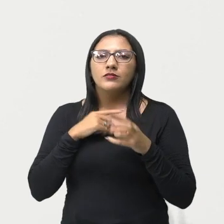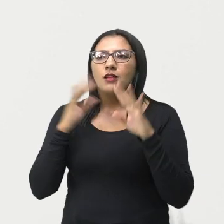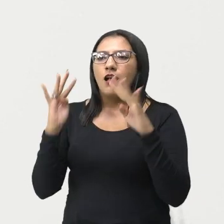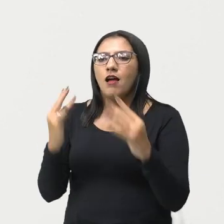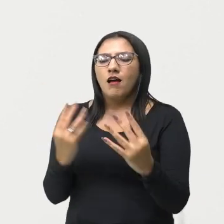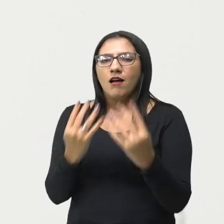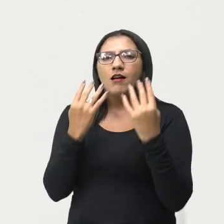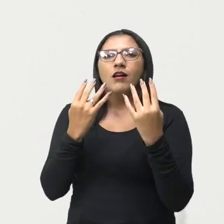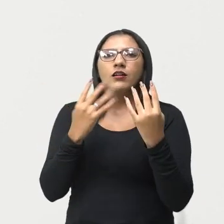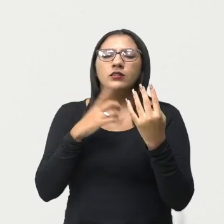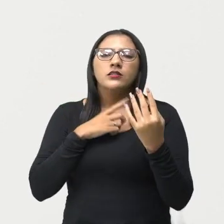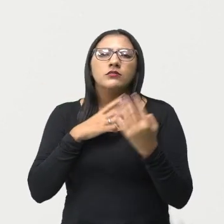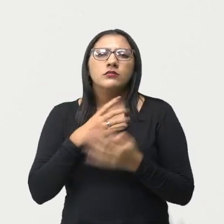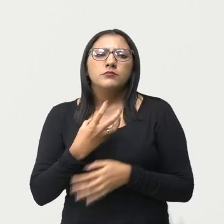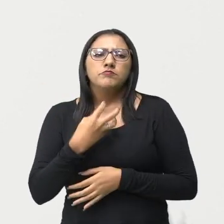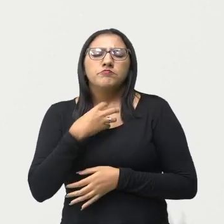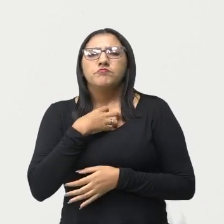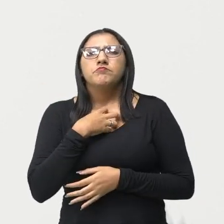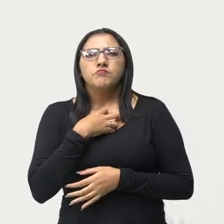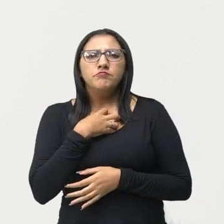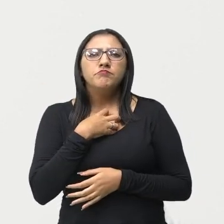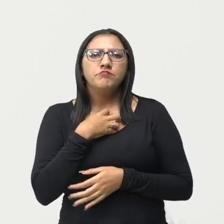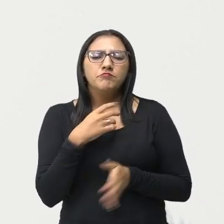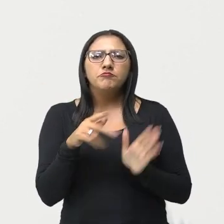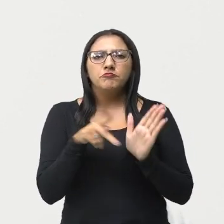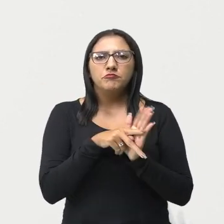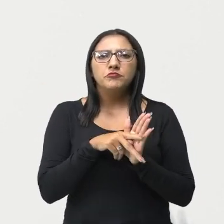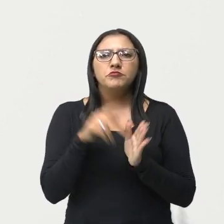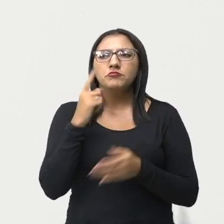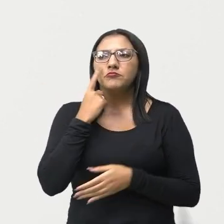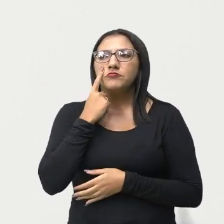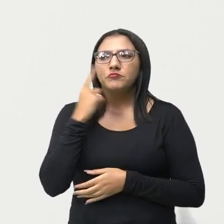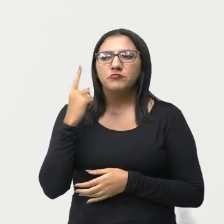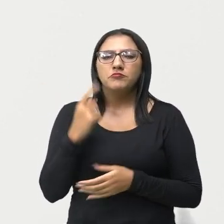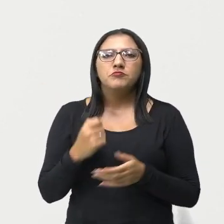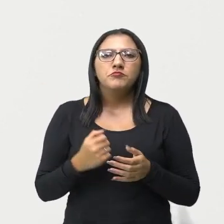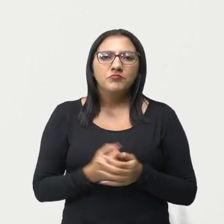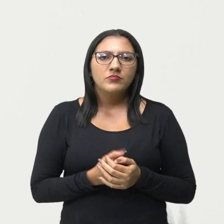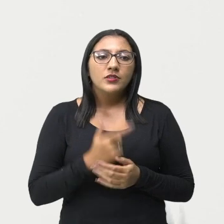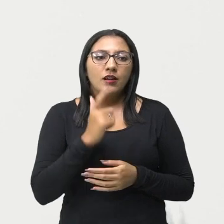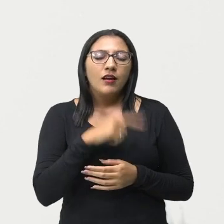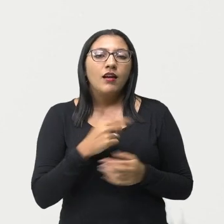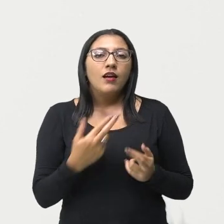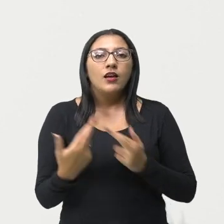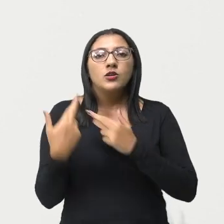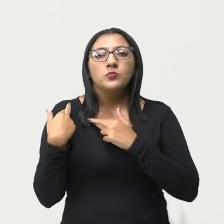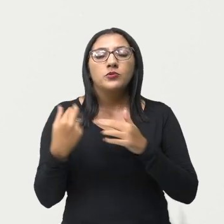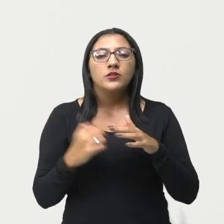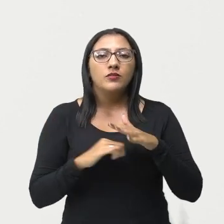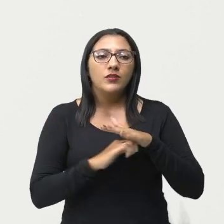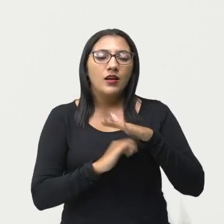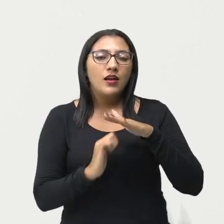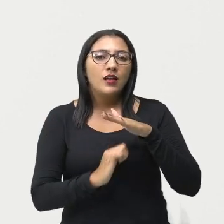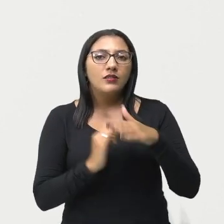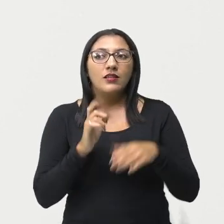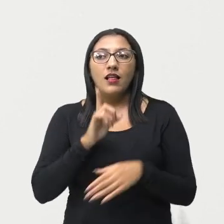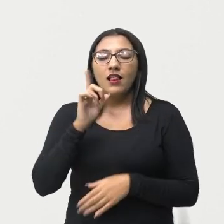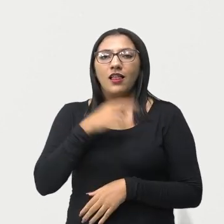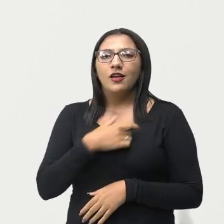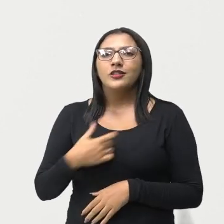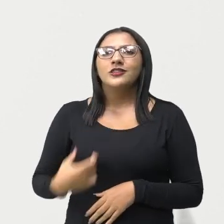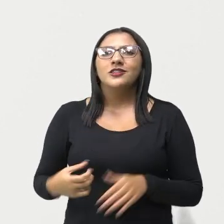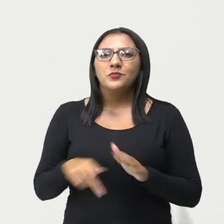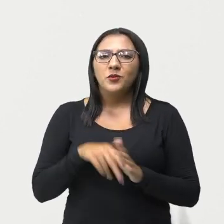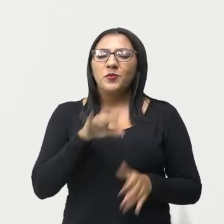acabou mobilizando até um órgão público, o Ministério da Segurança Pública, certo? Lá na China.